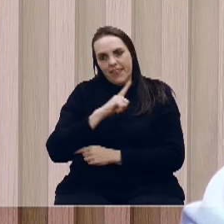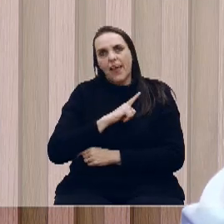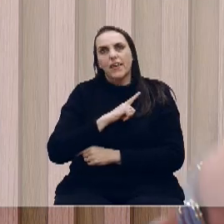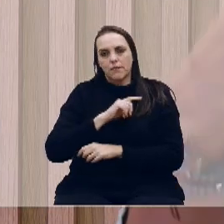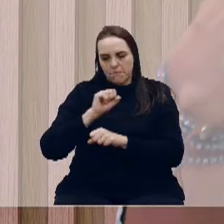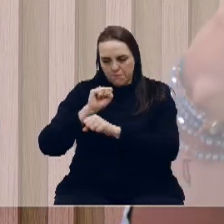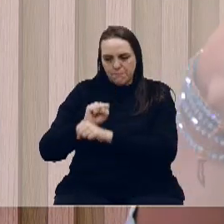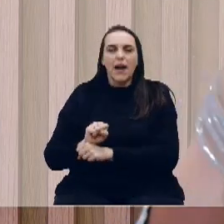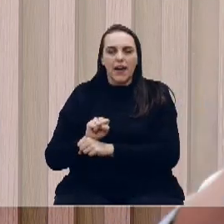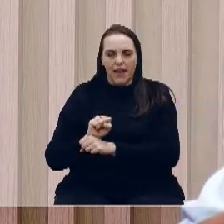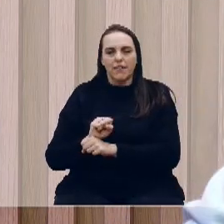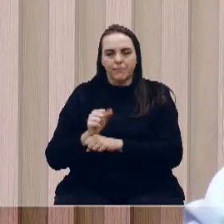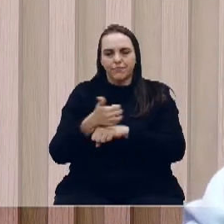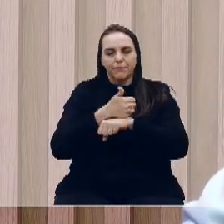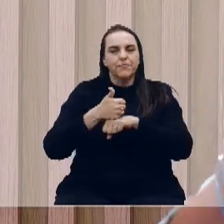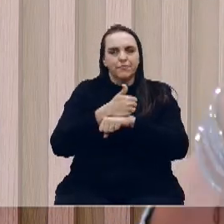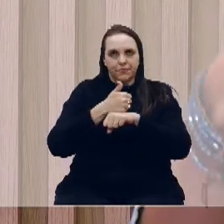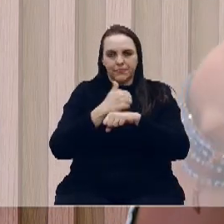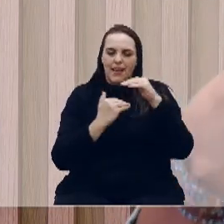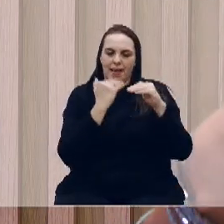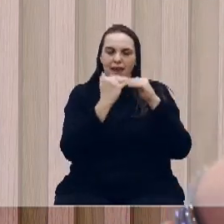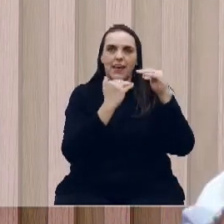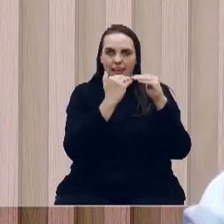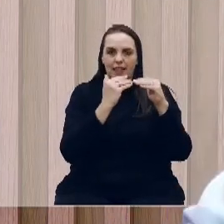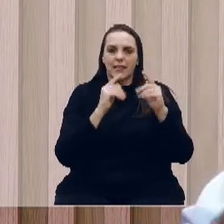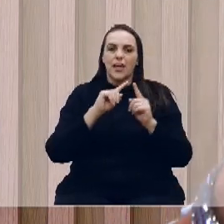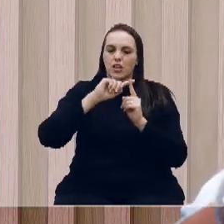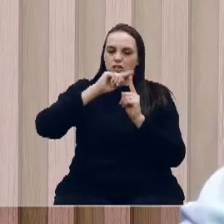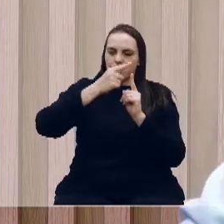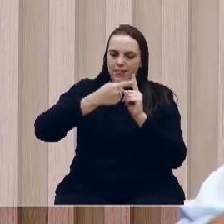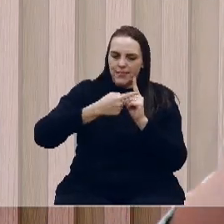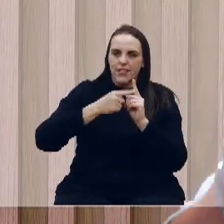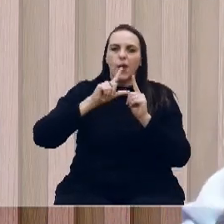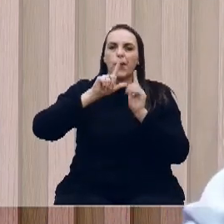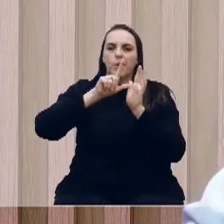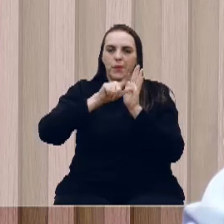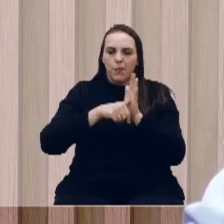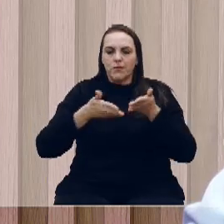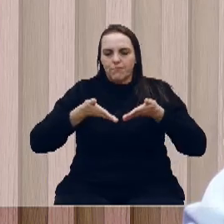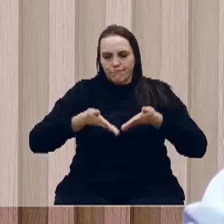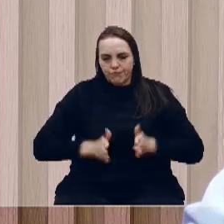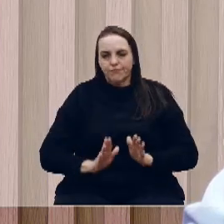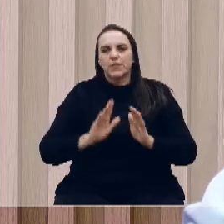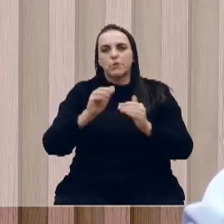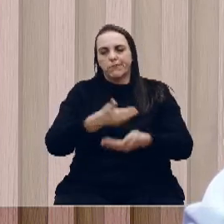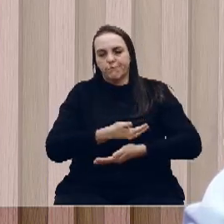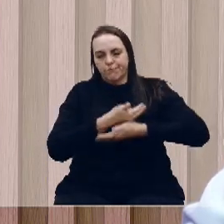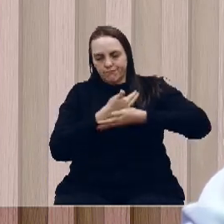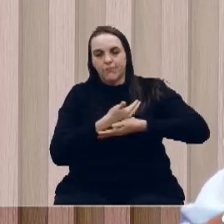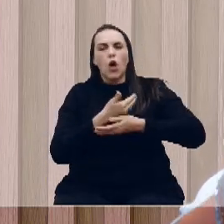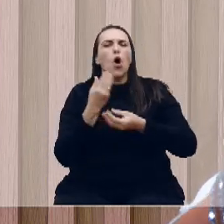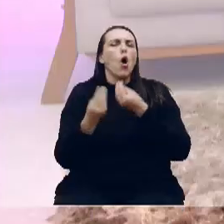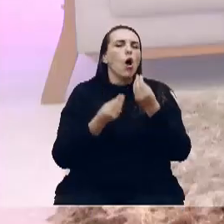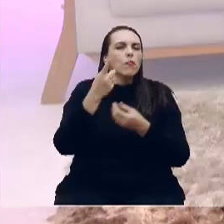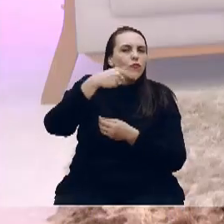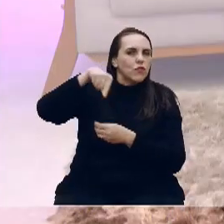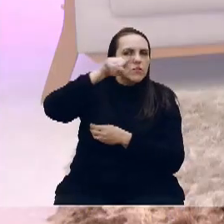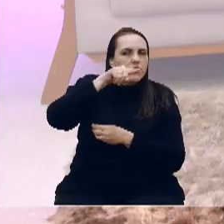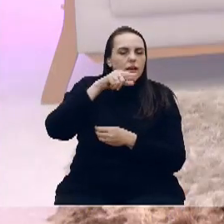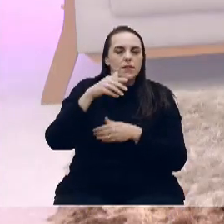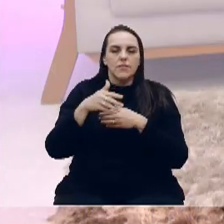na carreira, né? A gente tem a gestação, depois tem a licença maternidade, né? Como vocês lidam com isso dentro dos ambientes de trabalho de